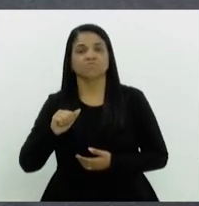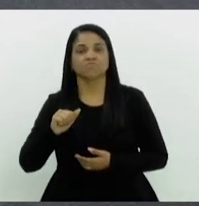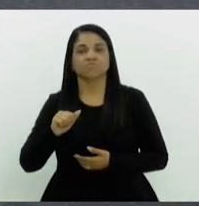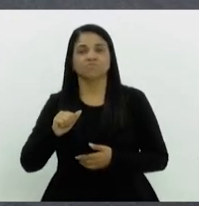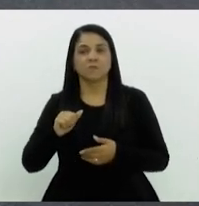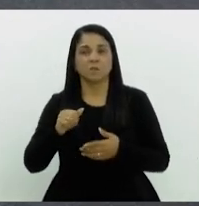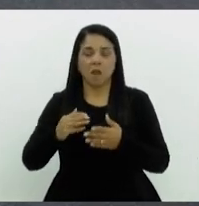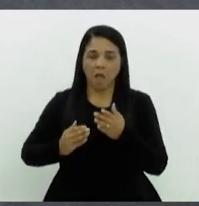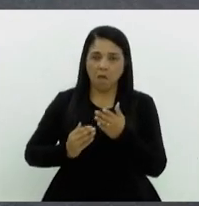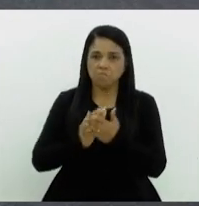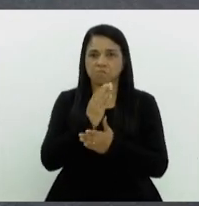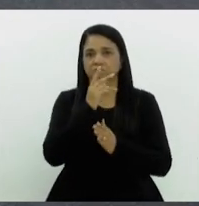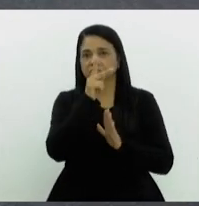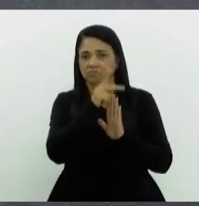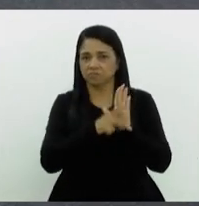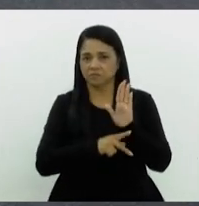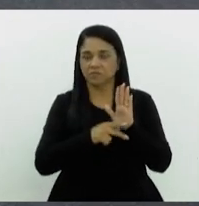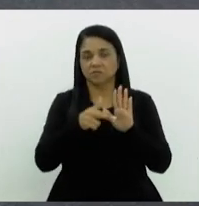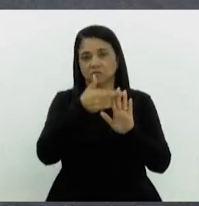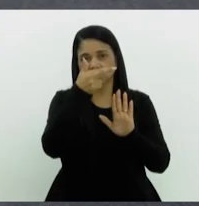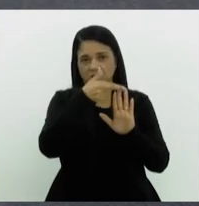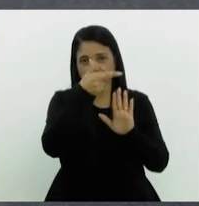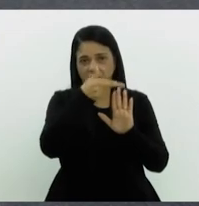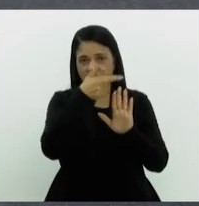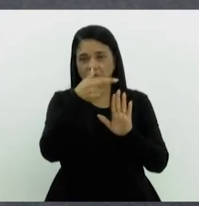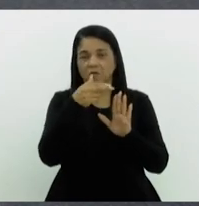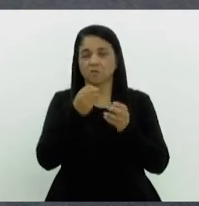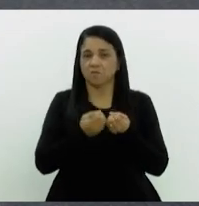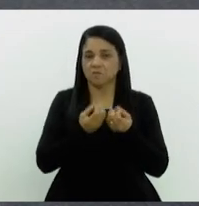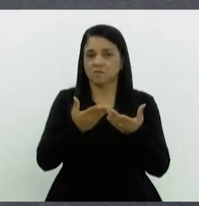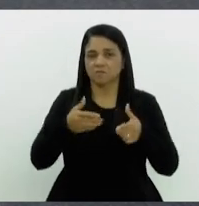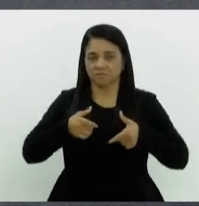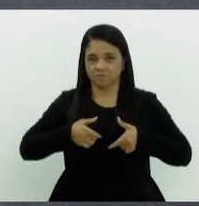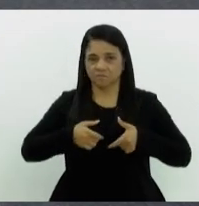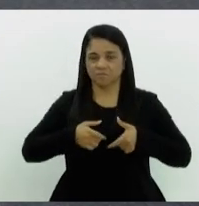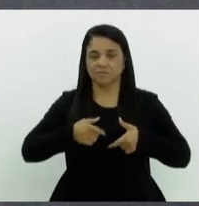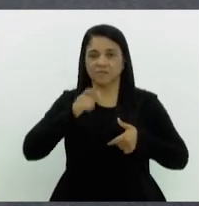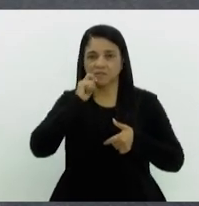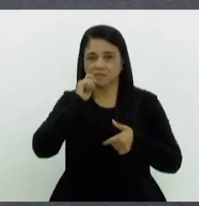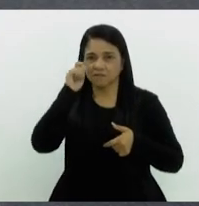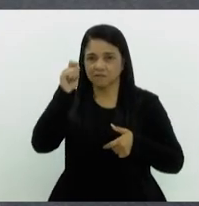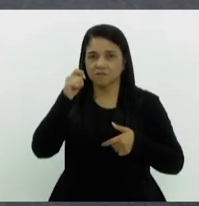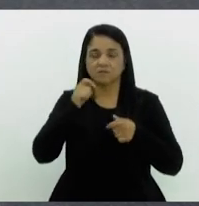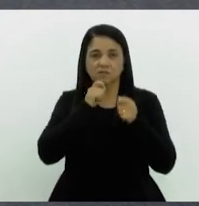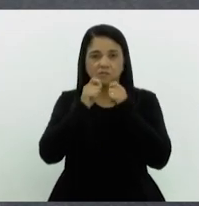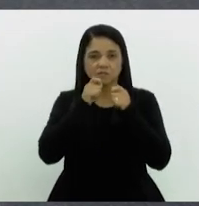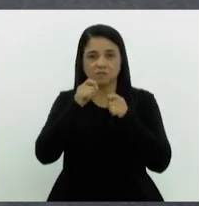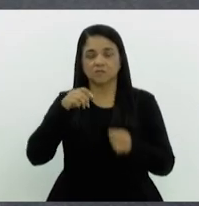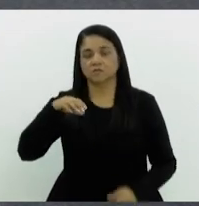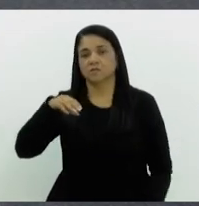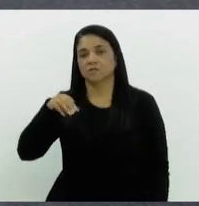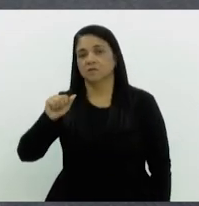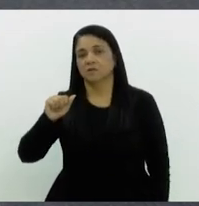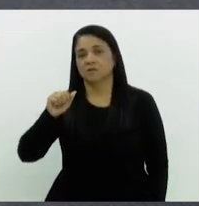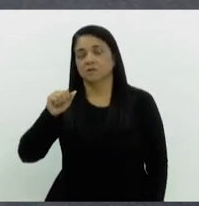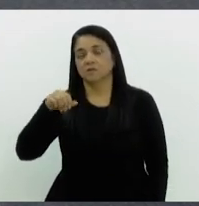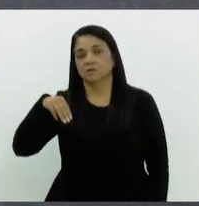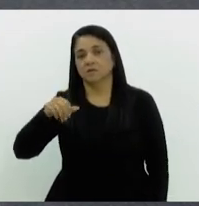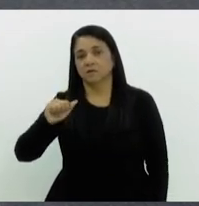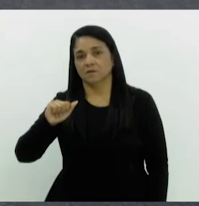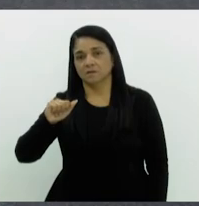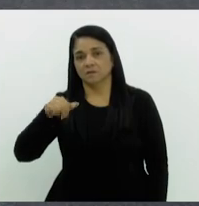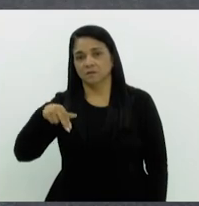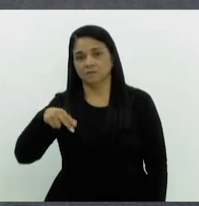por essa aprovação desse projeto de resolução que concede a medalha Tiradentes ao jornalista André Trigueiro.